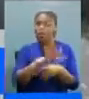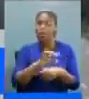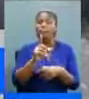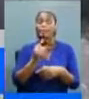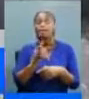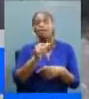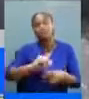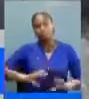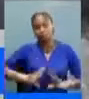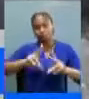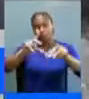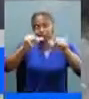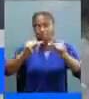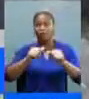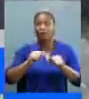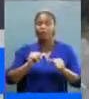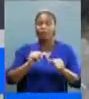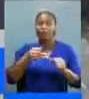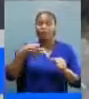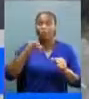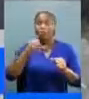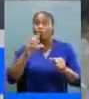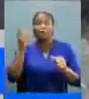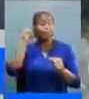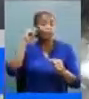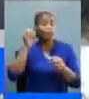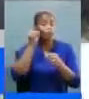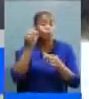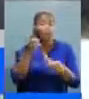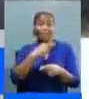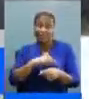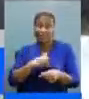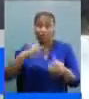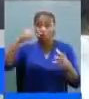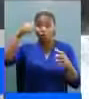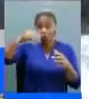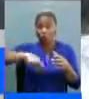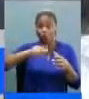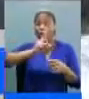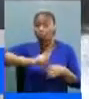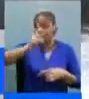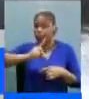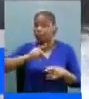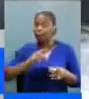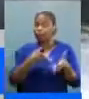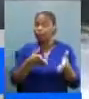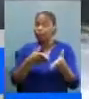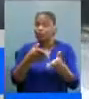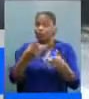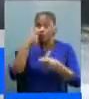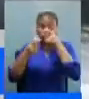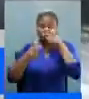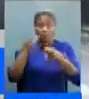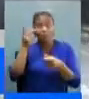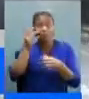para também desenvolver polos muito importantes como Santiago Norte, para servir as ilhas de Santiago, os municípios de Santiago e